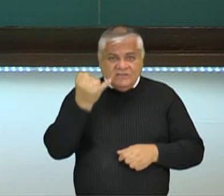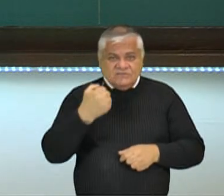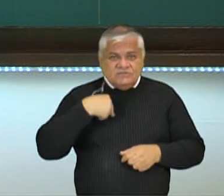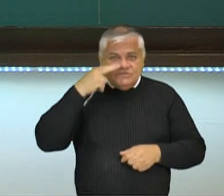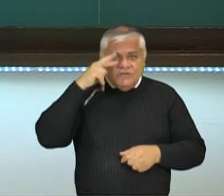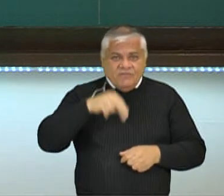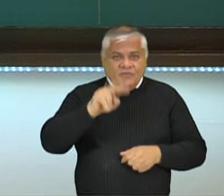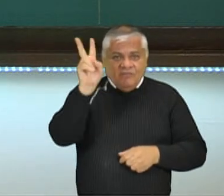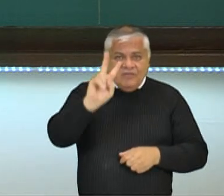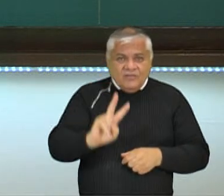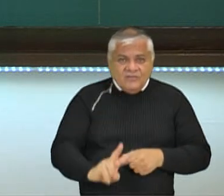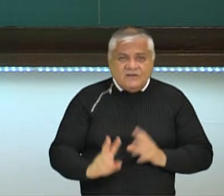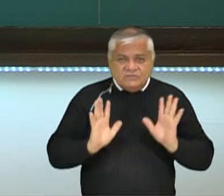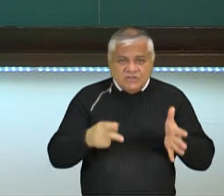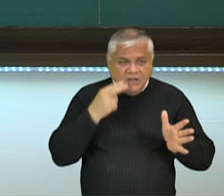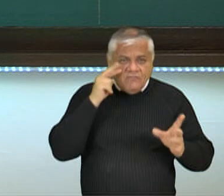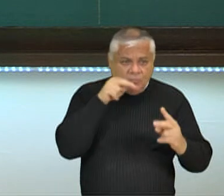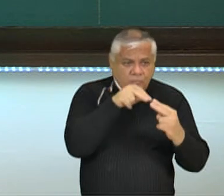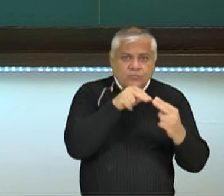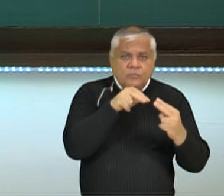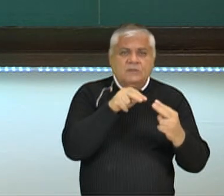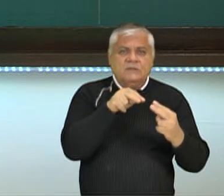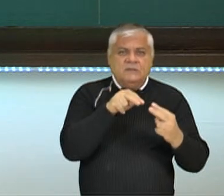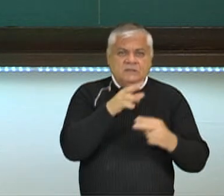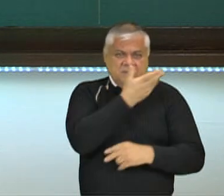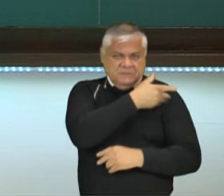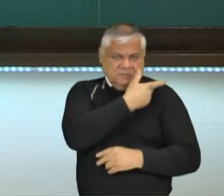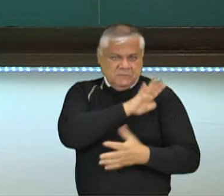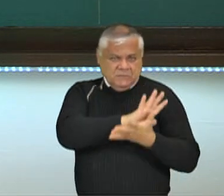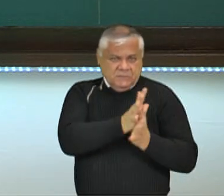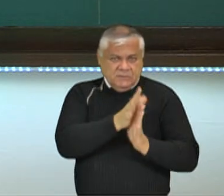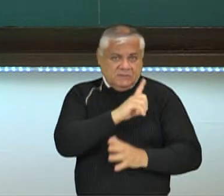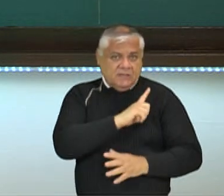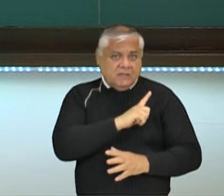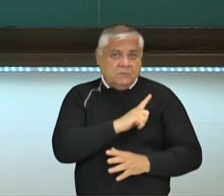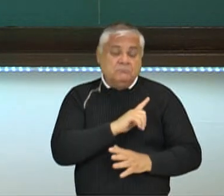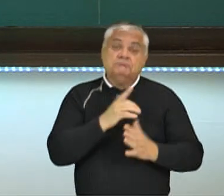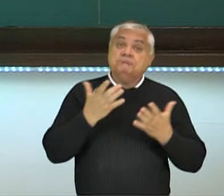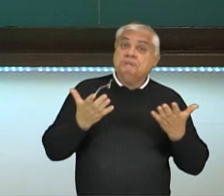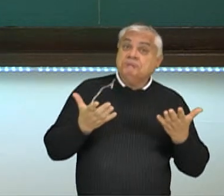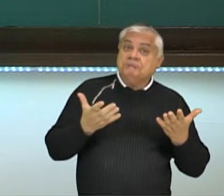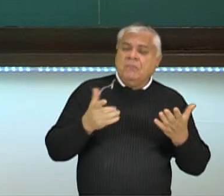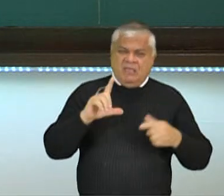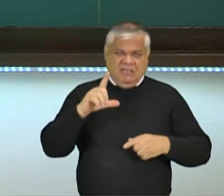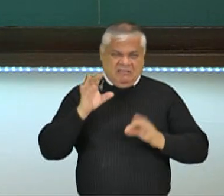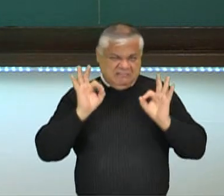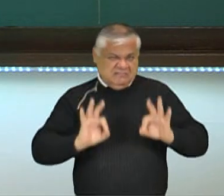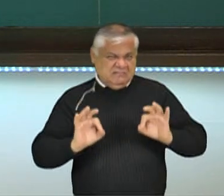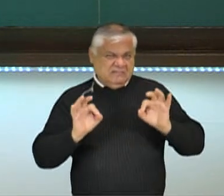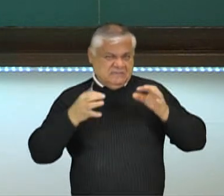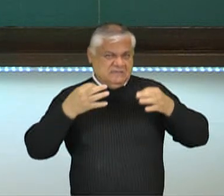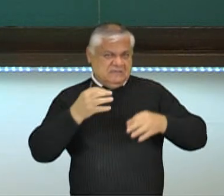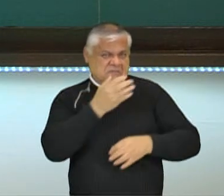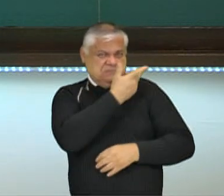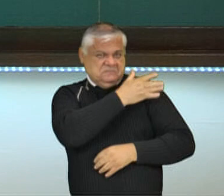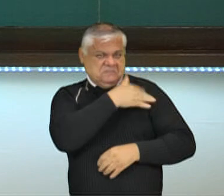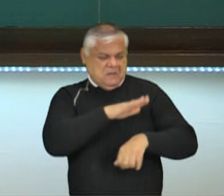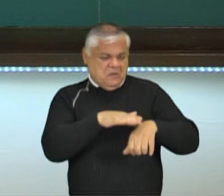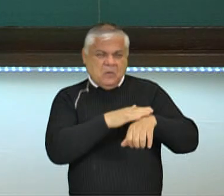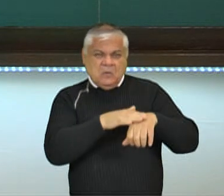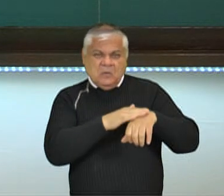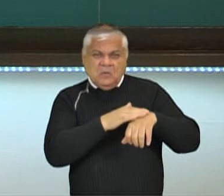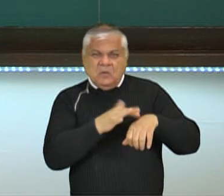um venezuelano? Essas pessoas estão sendo discriminadas em nosso país? Então, será que faz sentido discriminar essas pessoas pelo tom de